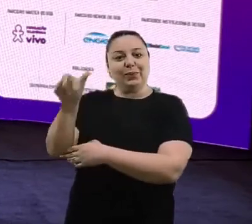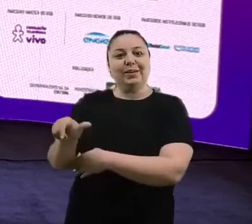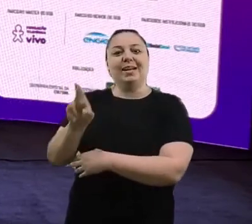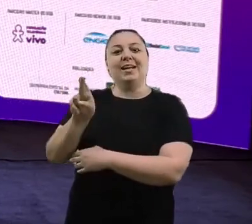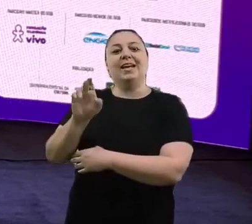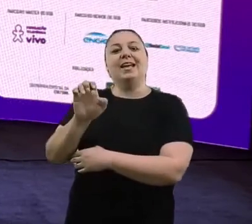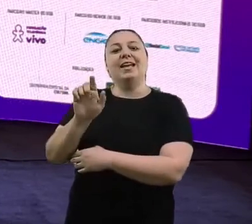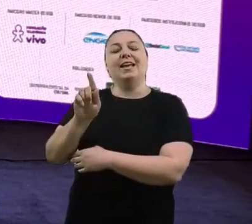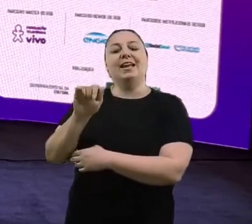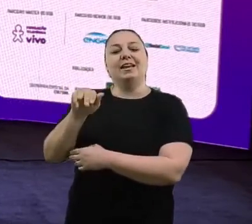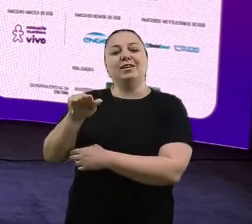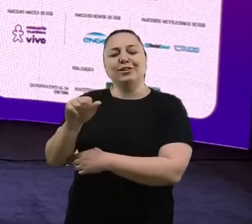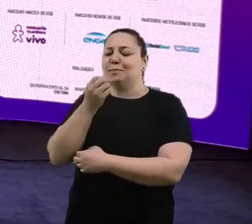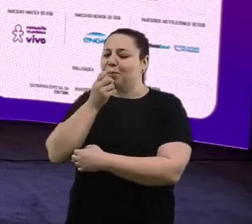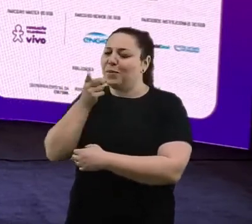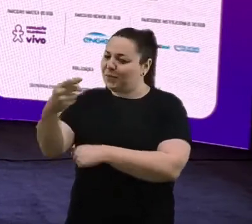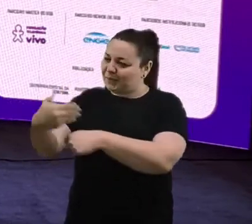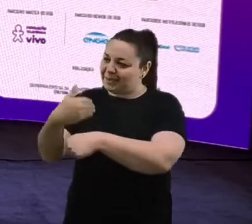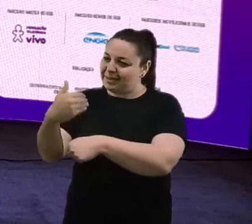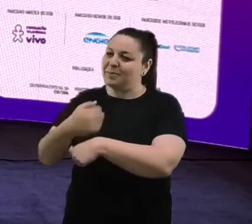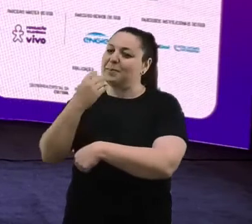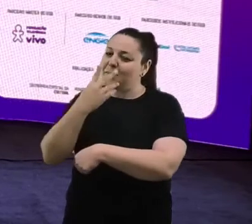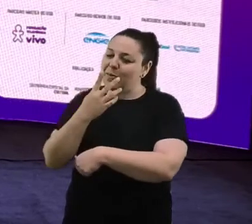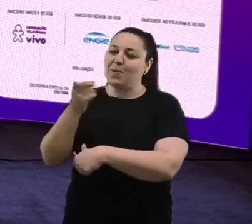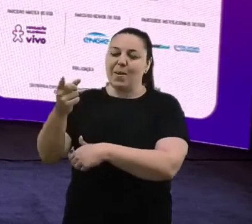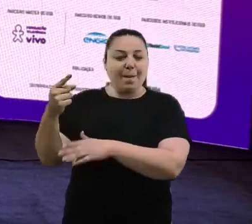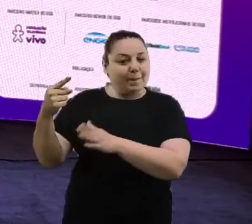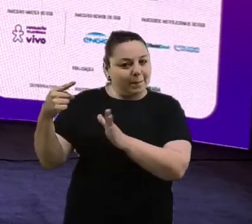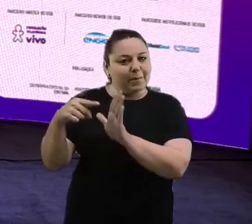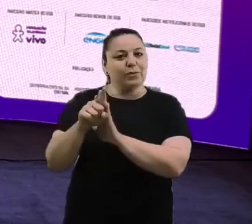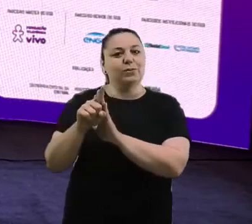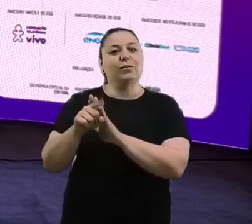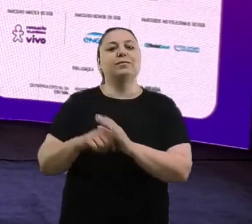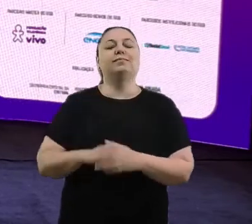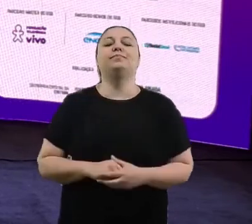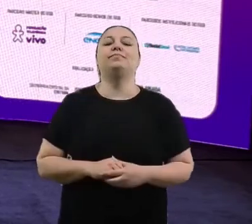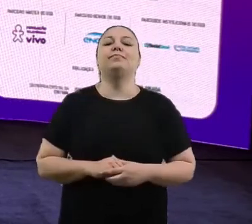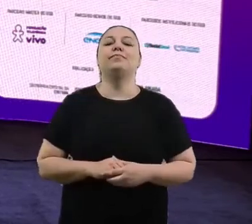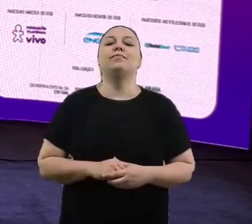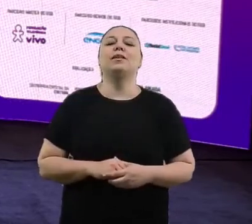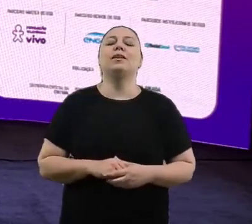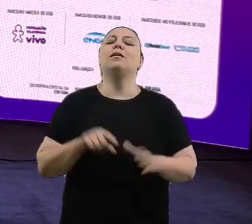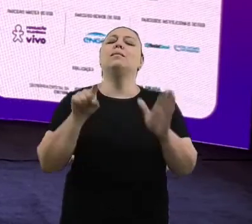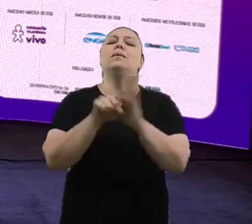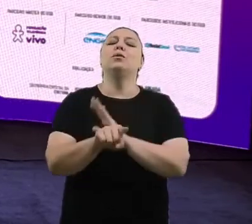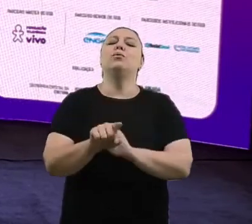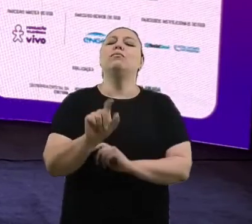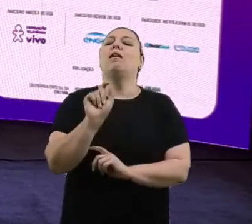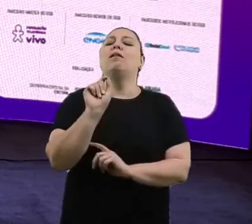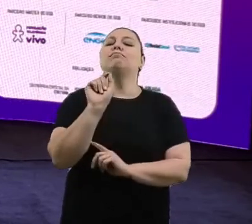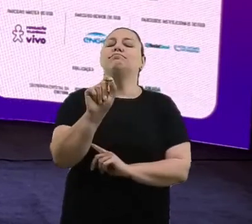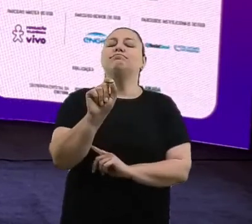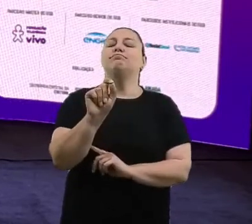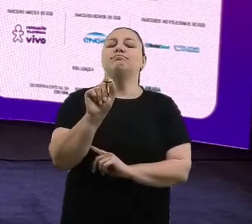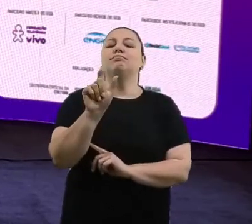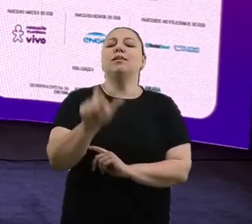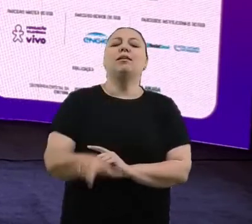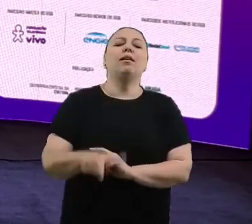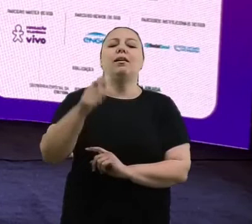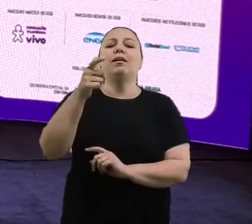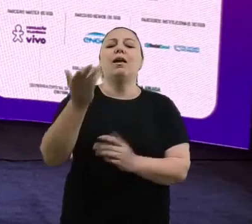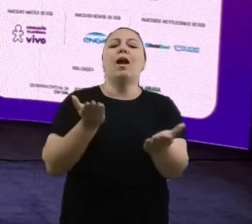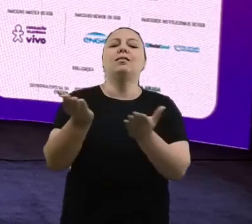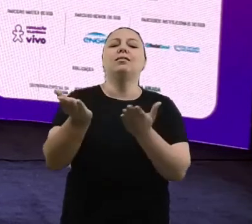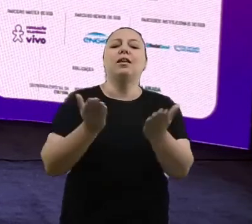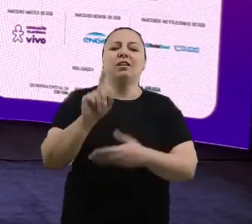está perguntando, e eu vou fazer a pergunta bem assim como ela fez. Quem atende é um robô? E existe um plano de uso? São